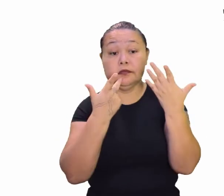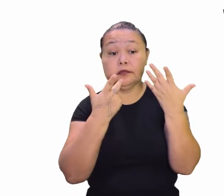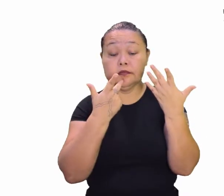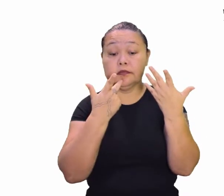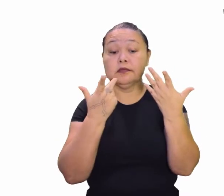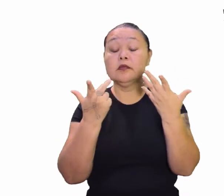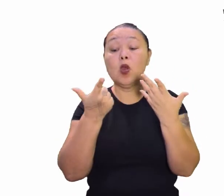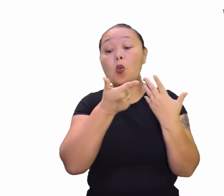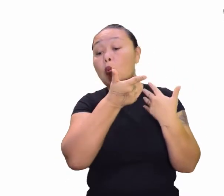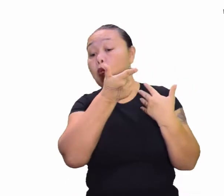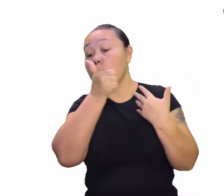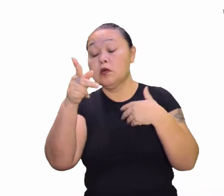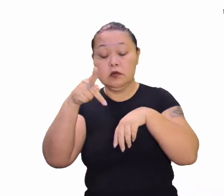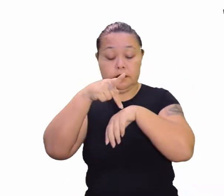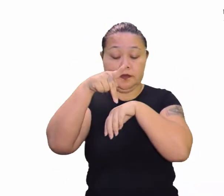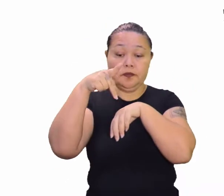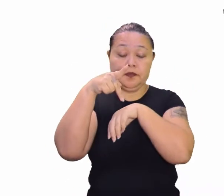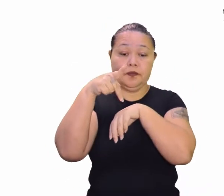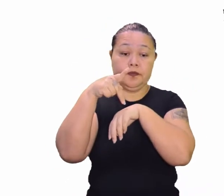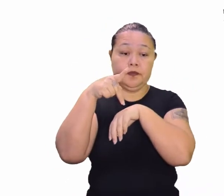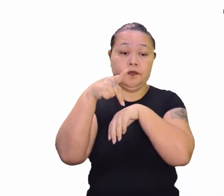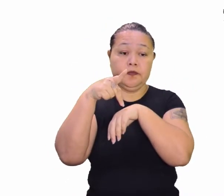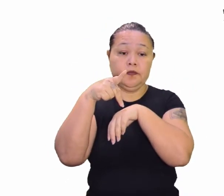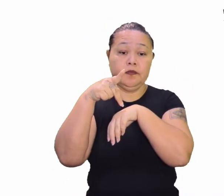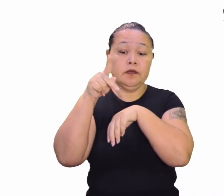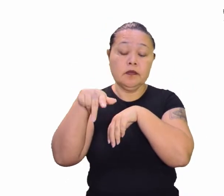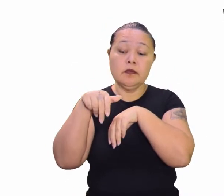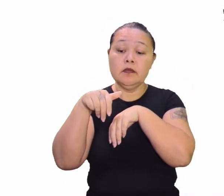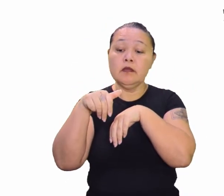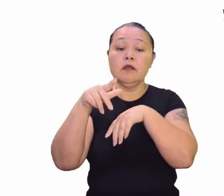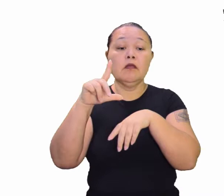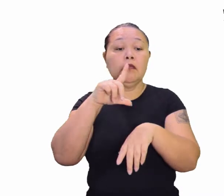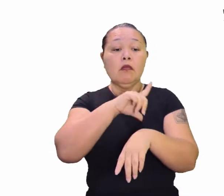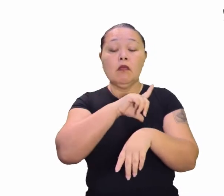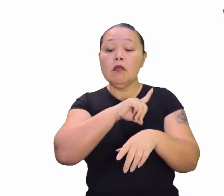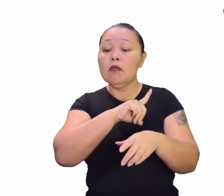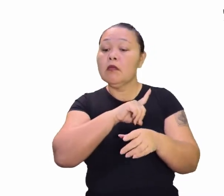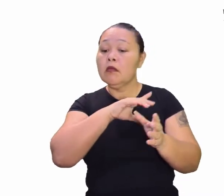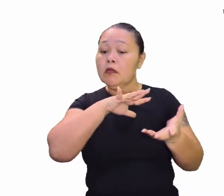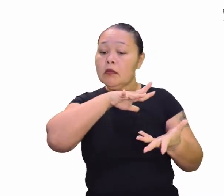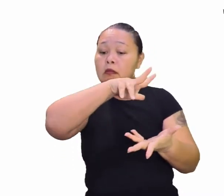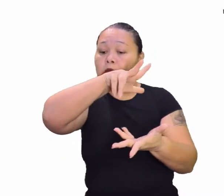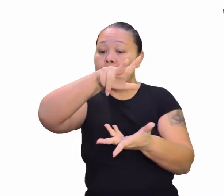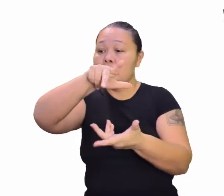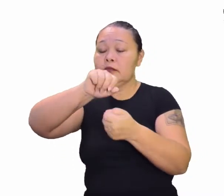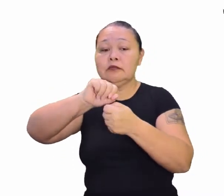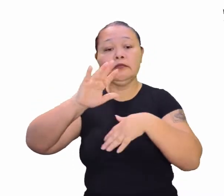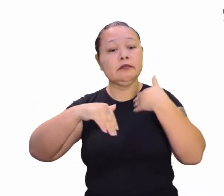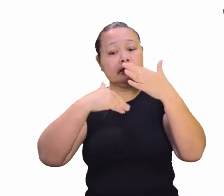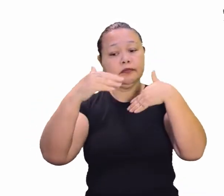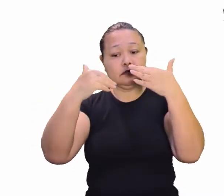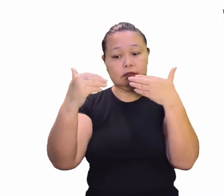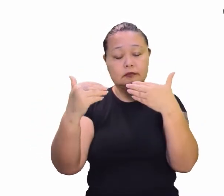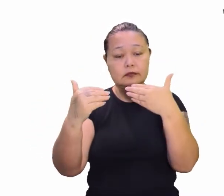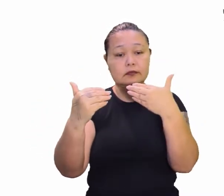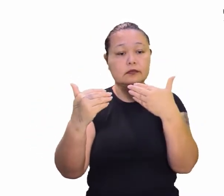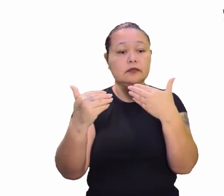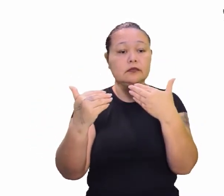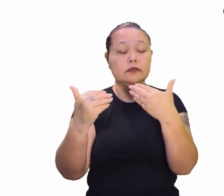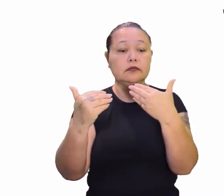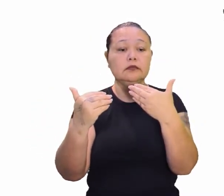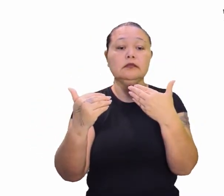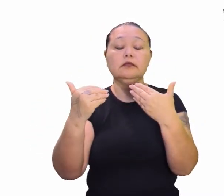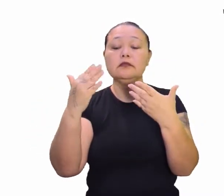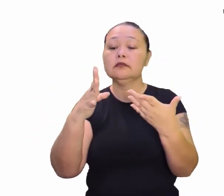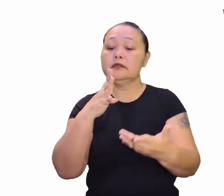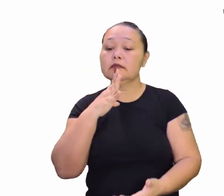vai falar de outras nações que se destacam no mundo aí pelo seu desenvolvimento.